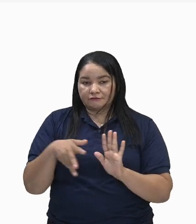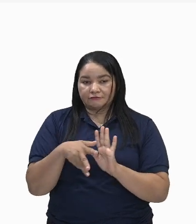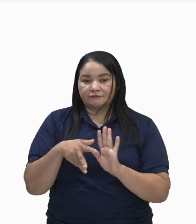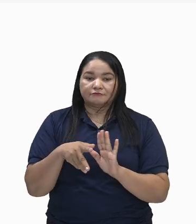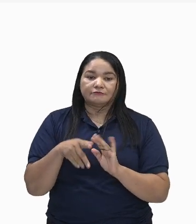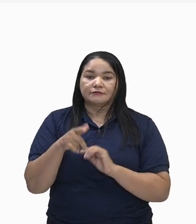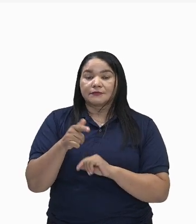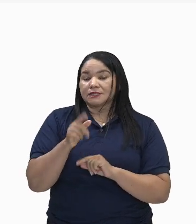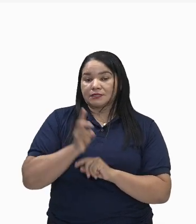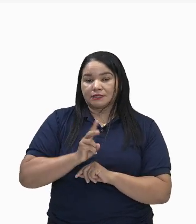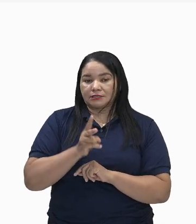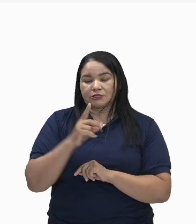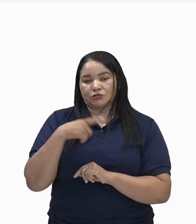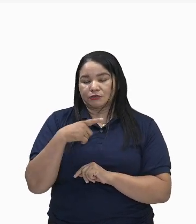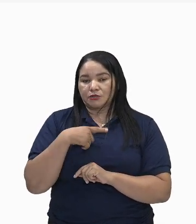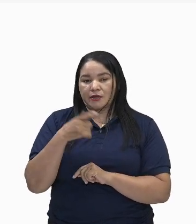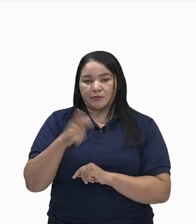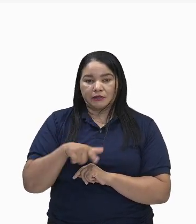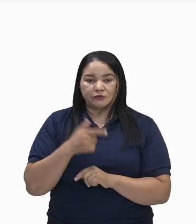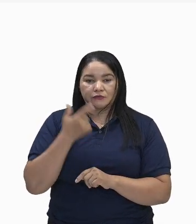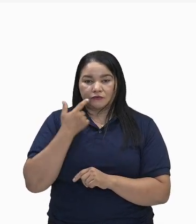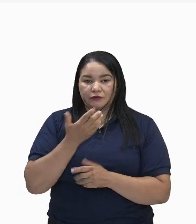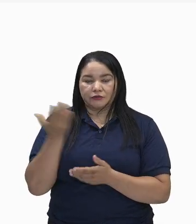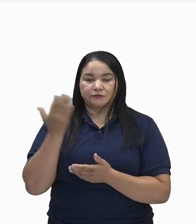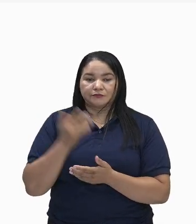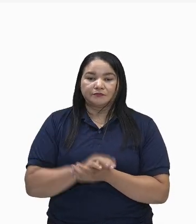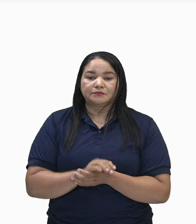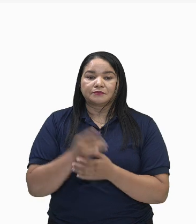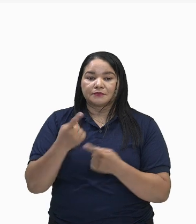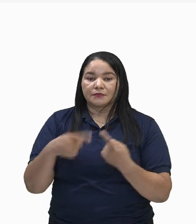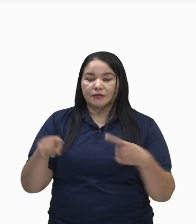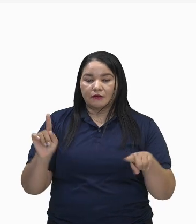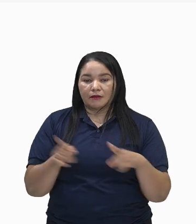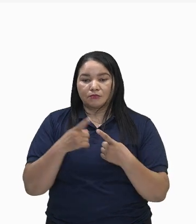anáfora. Vamos ver um exemplo, então, numa música